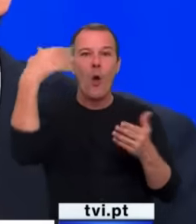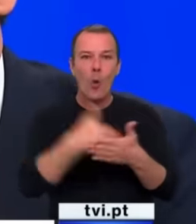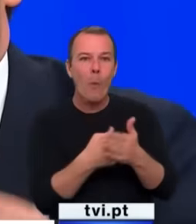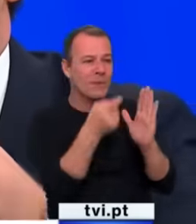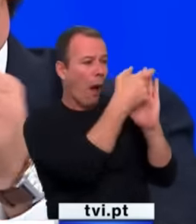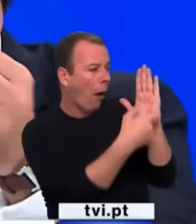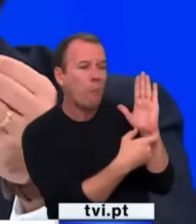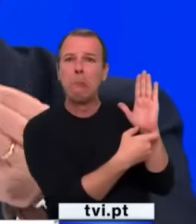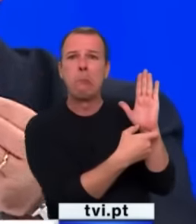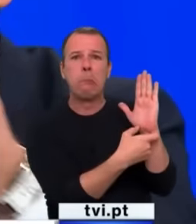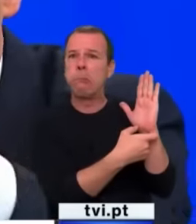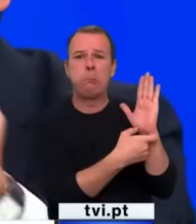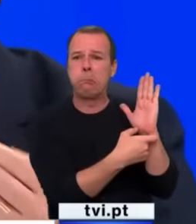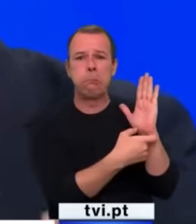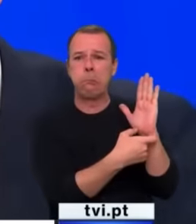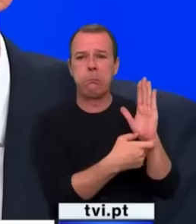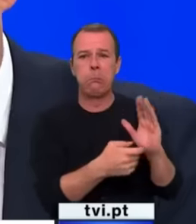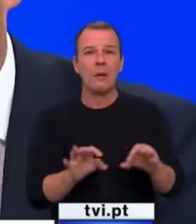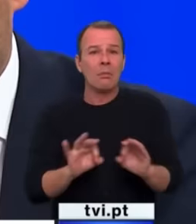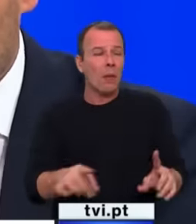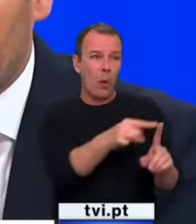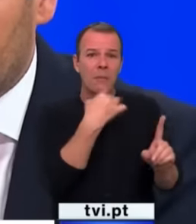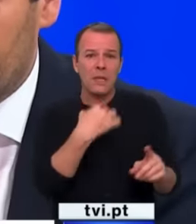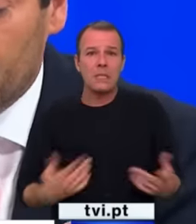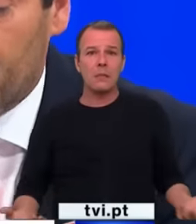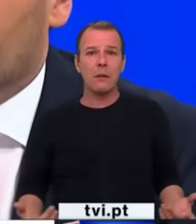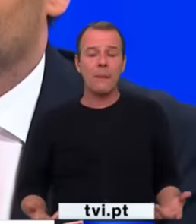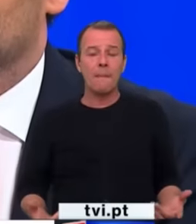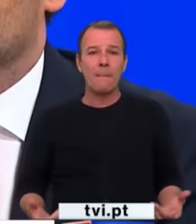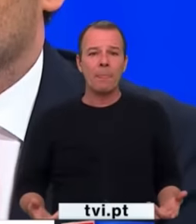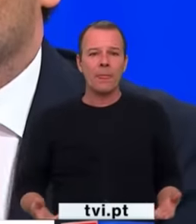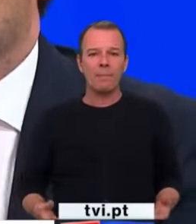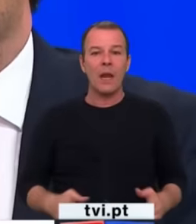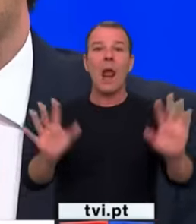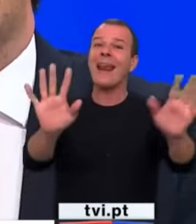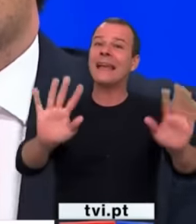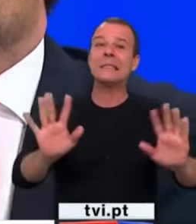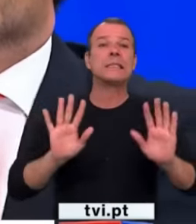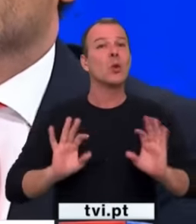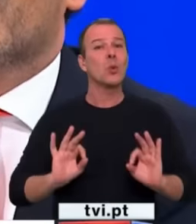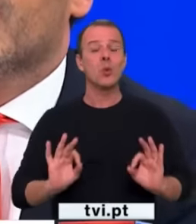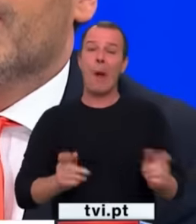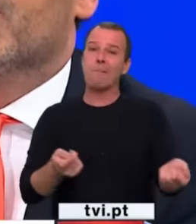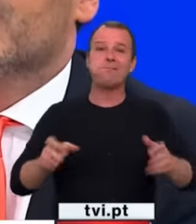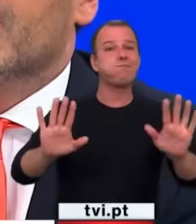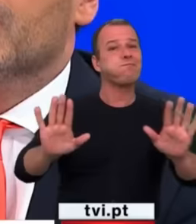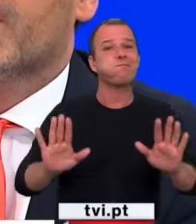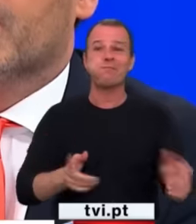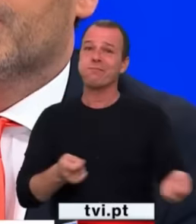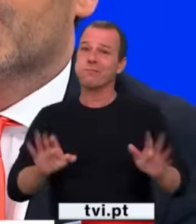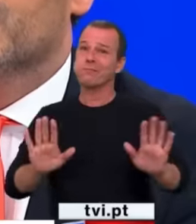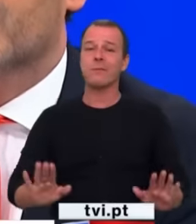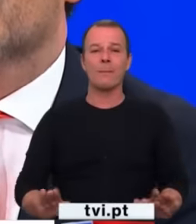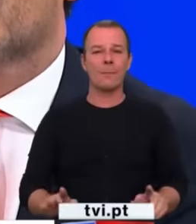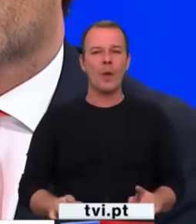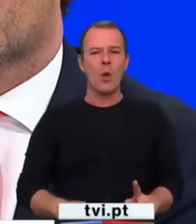palavras vagas sobre um mecanismo anticorrupção, como o Pedro acabou de dizer, e tem simplificar o processo. Não vamos fugir de medidas em concreto. O grande combate à